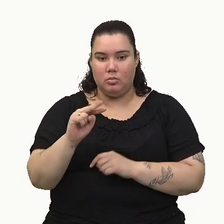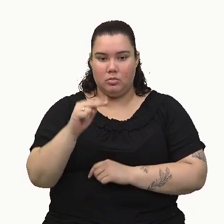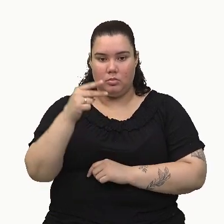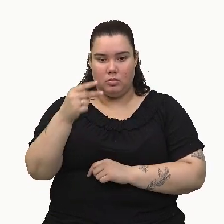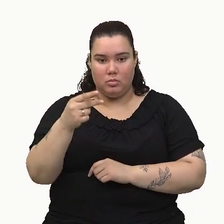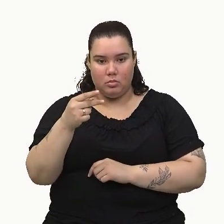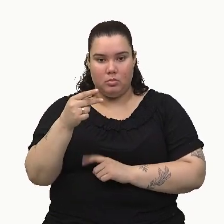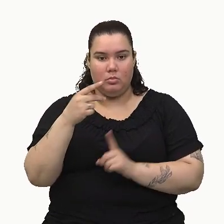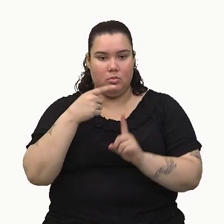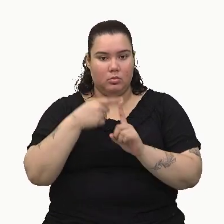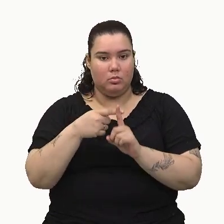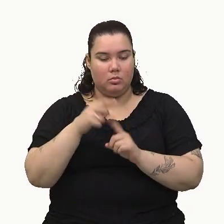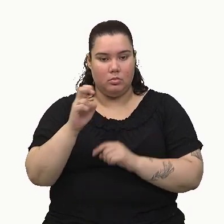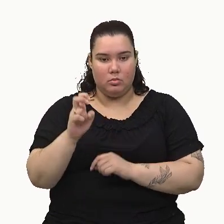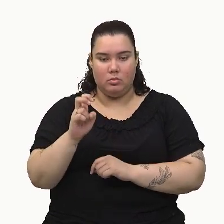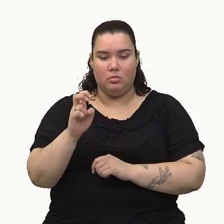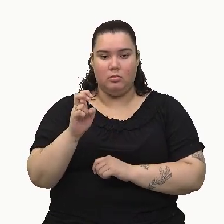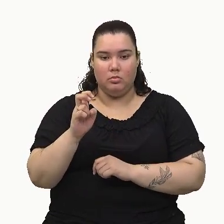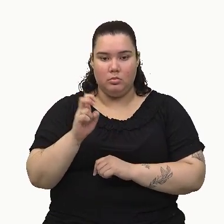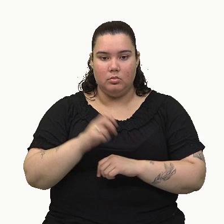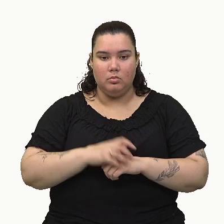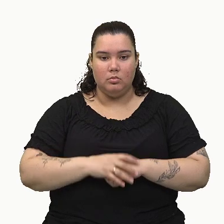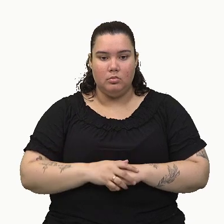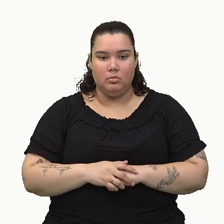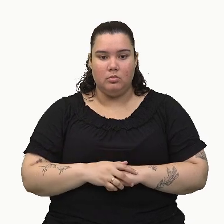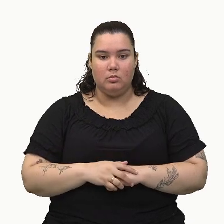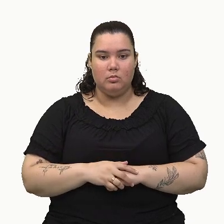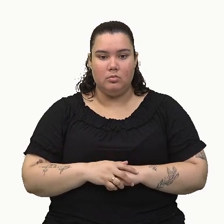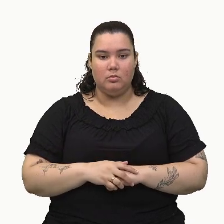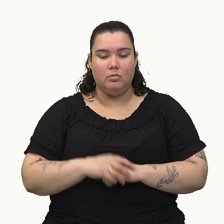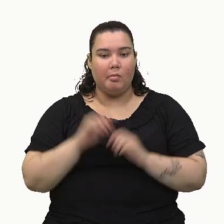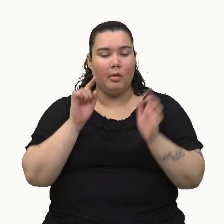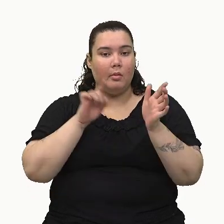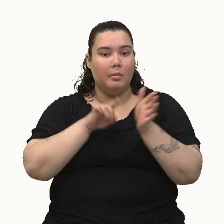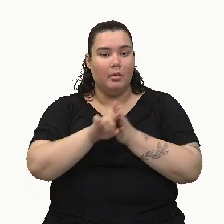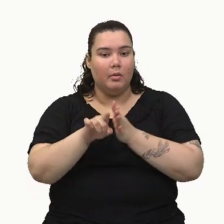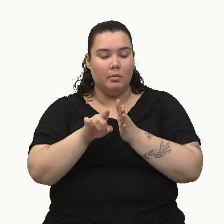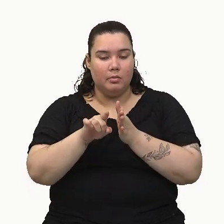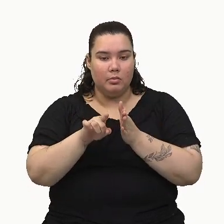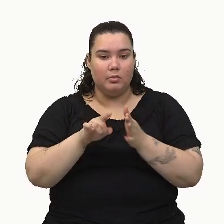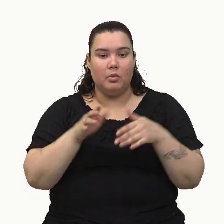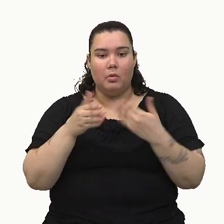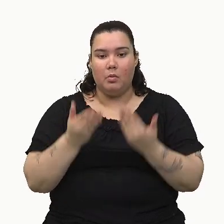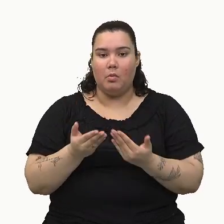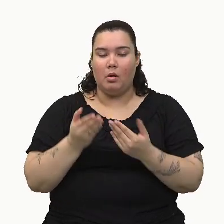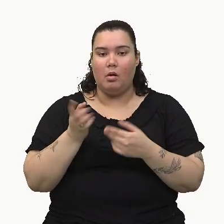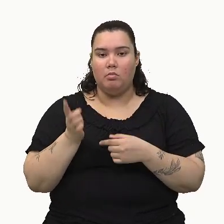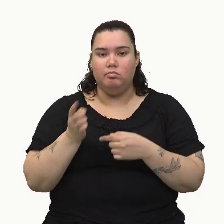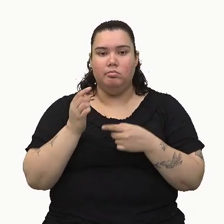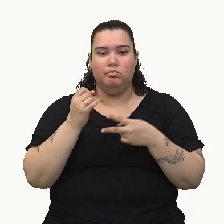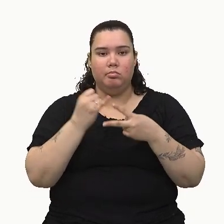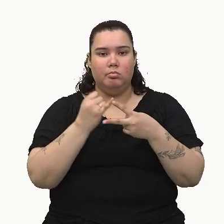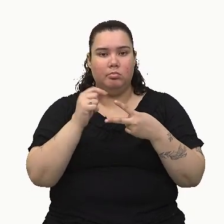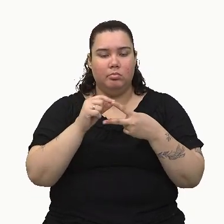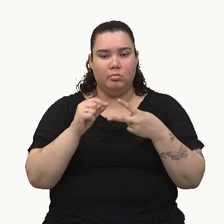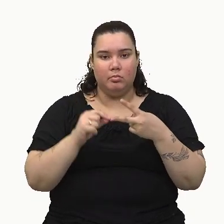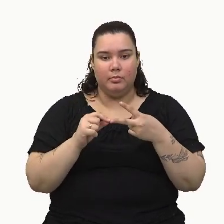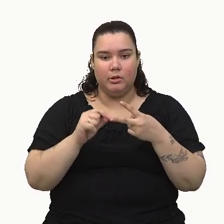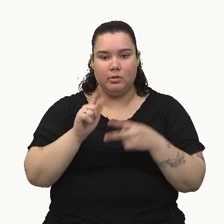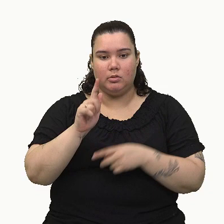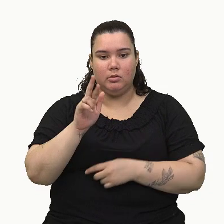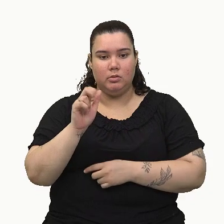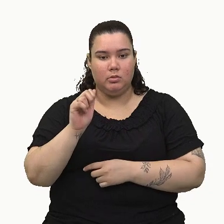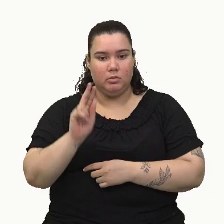quadrado mais 5. E aí eu te pergunto, qual é o grau dessa função polinomial?